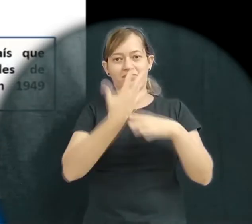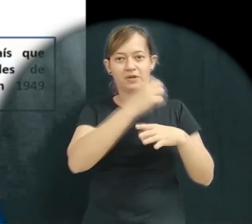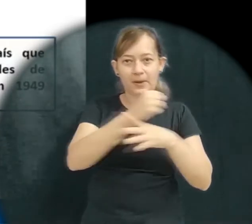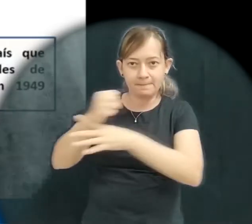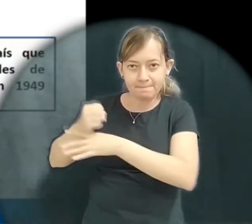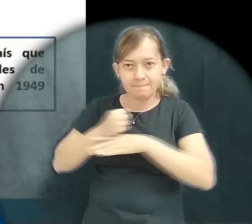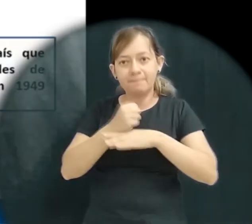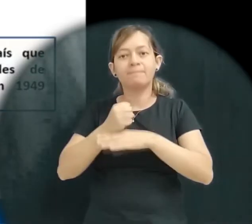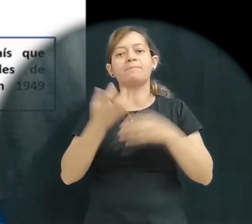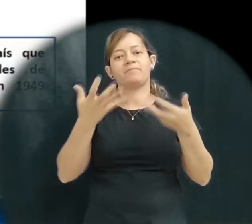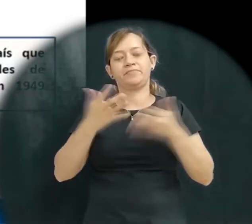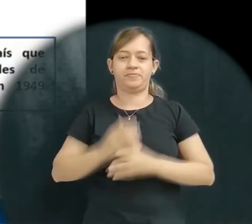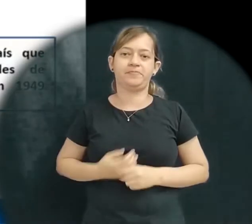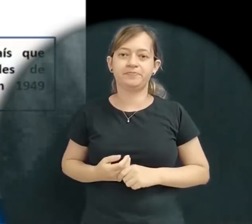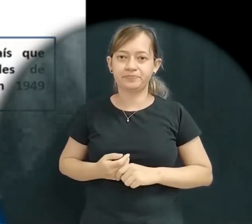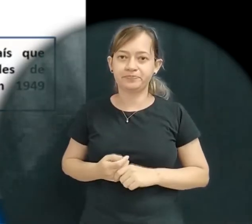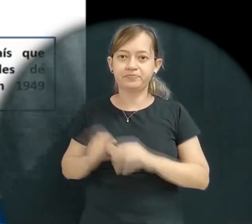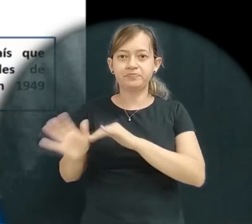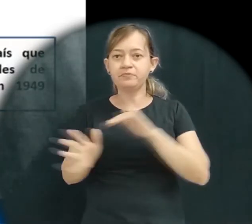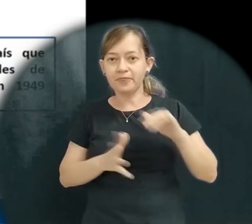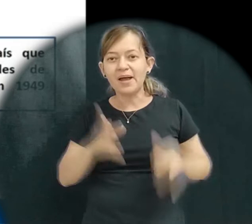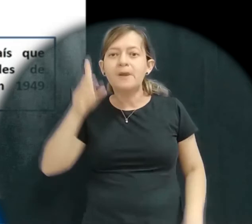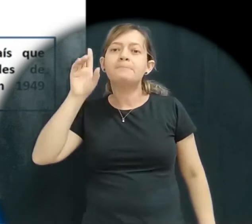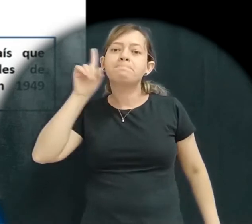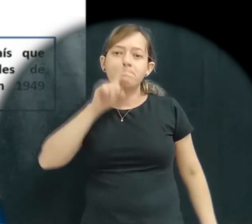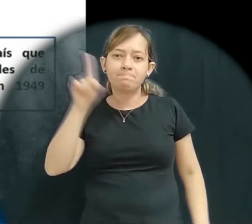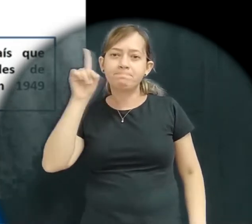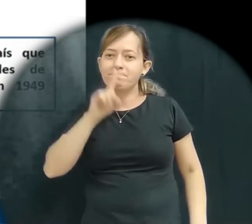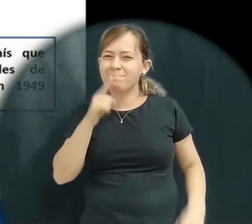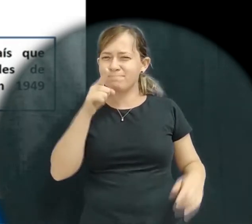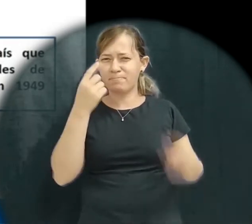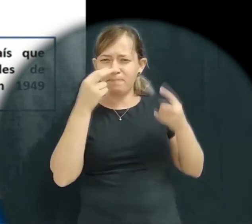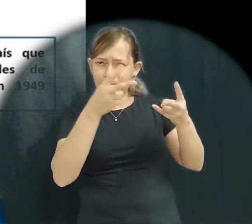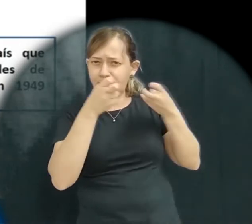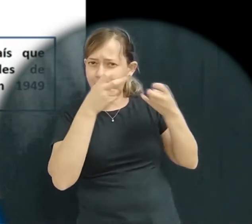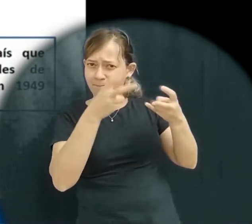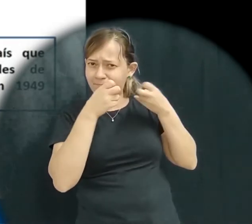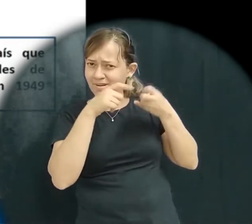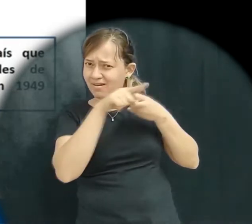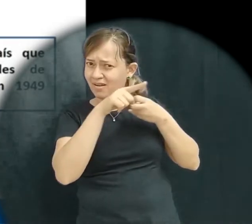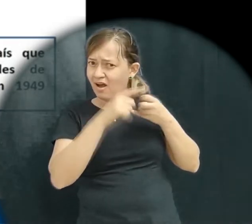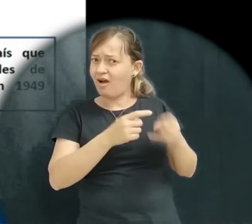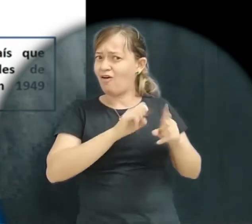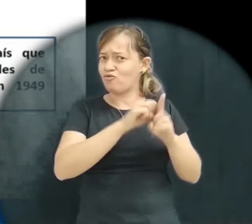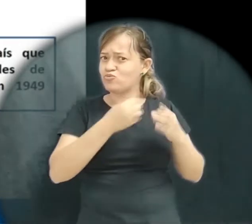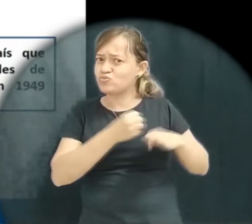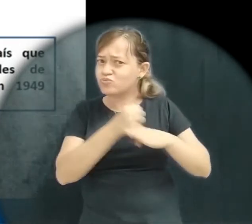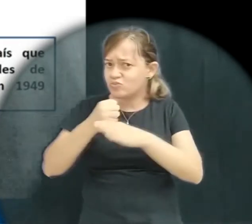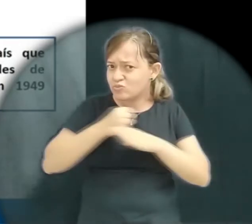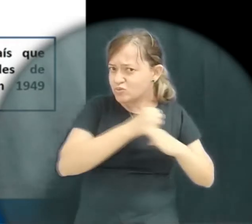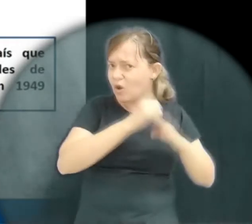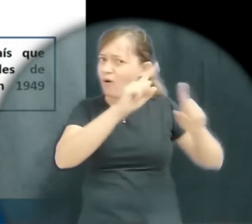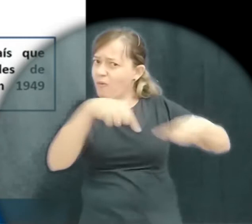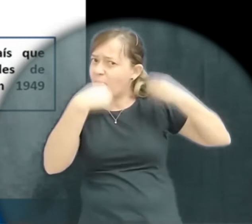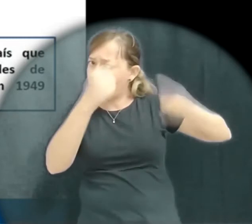Os Estados Unidos, percebendo a ameaça socialista, começou a promover